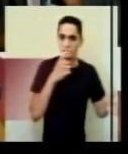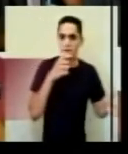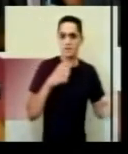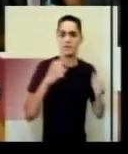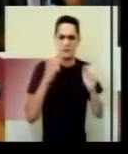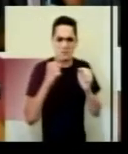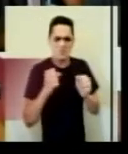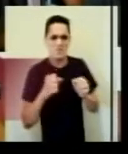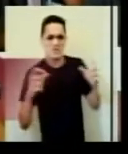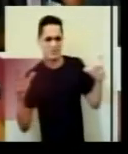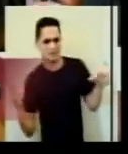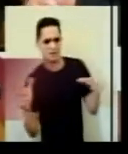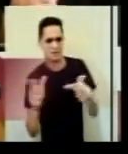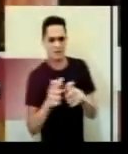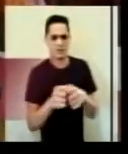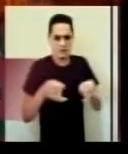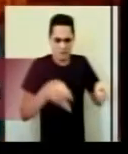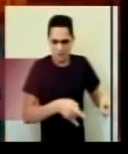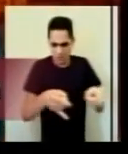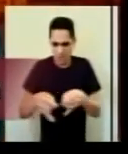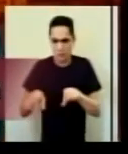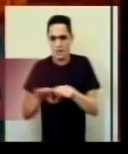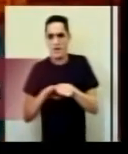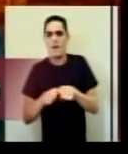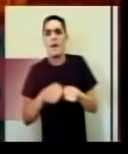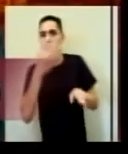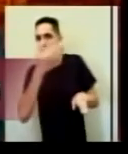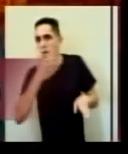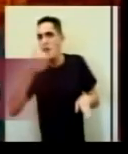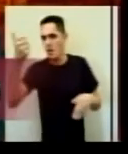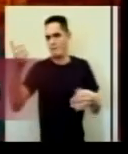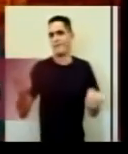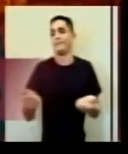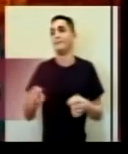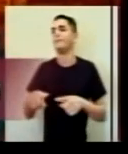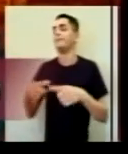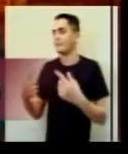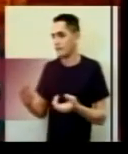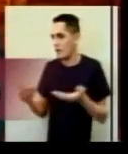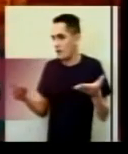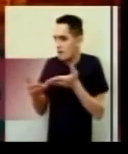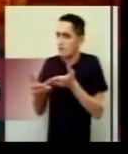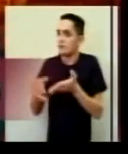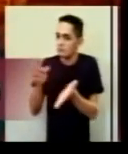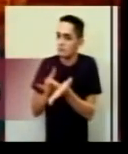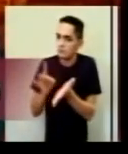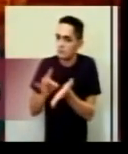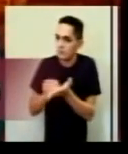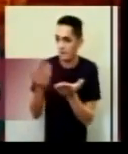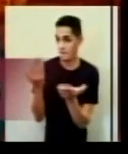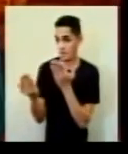vermelha, seria mais fácil recuperar fôlego, números de leitos, e agora nós poderíamos avançar